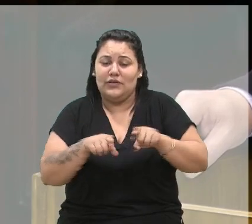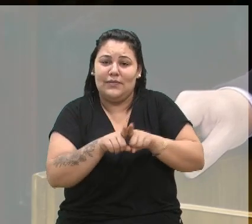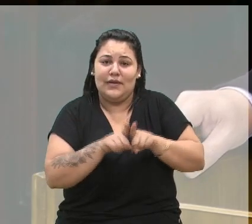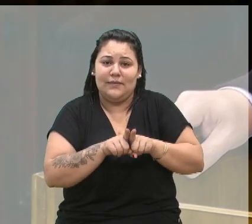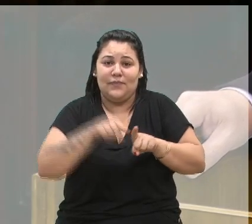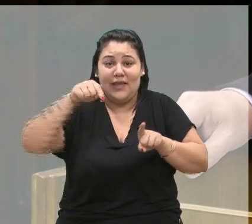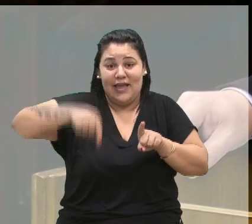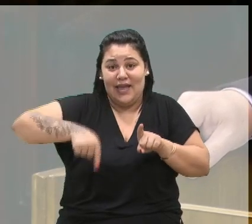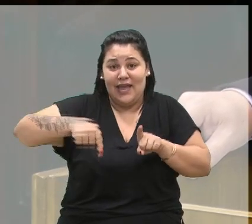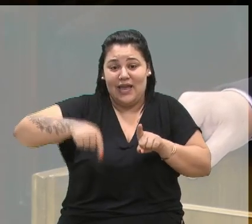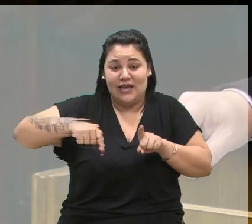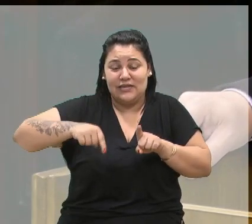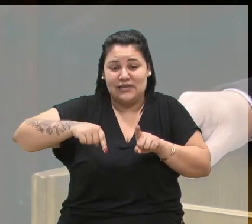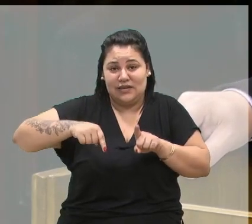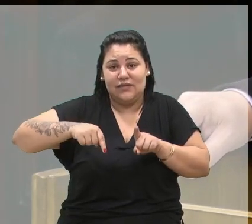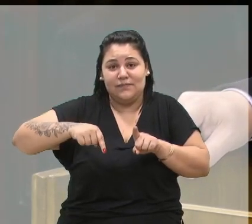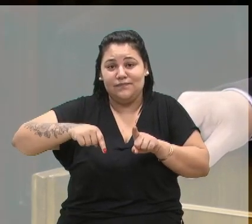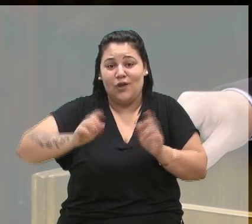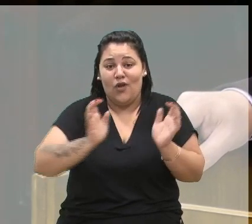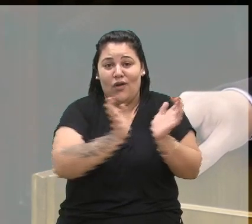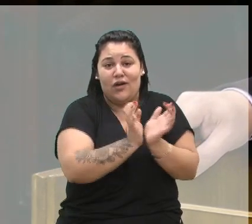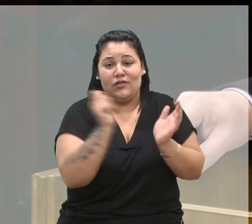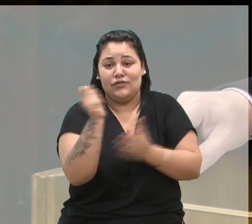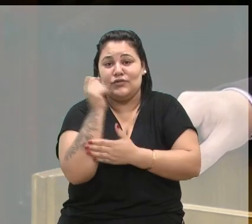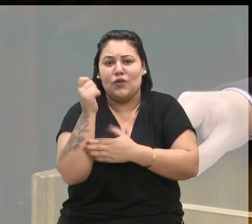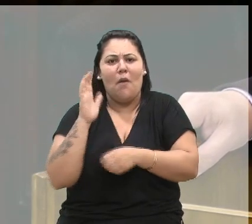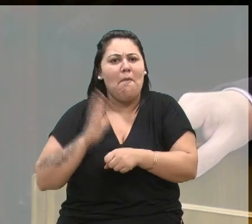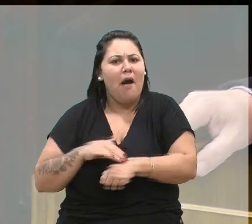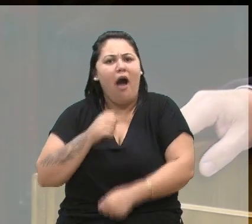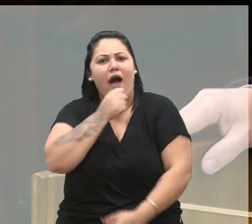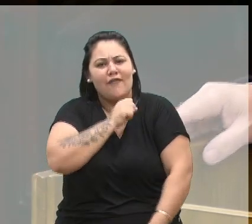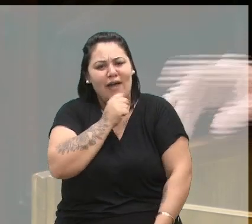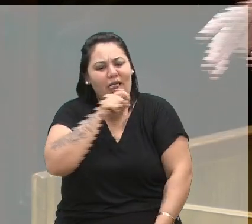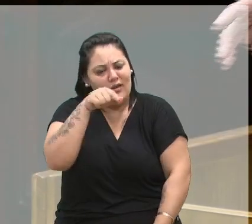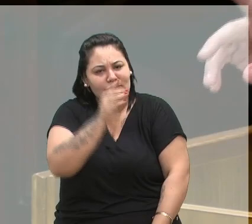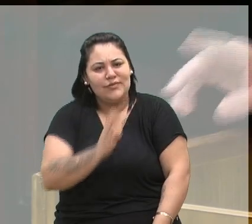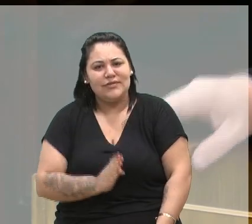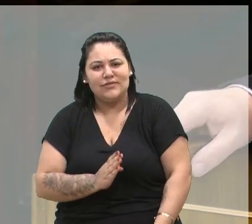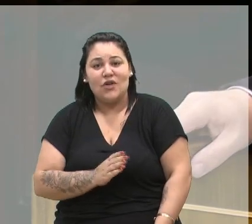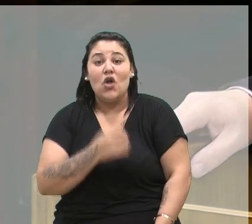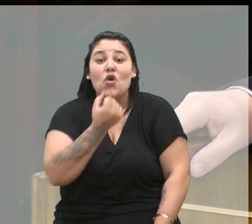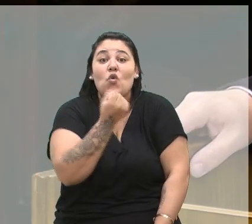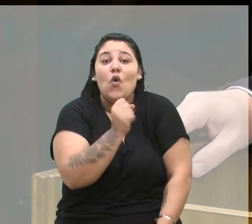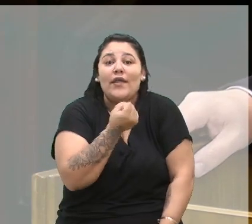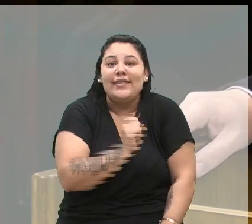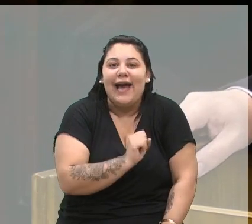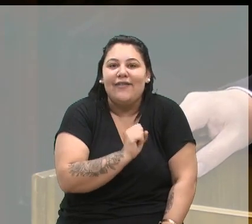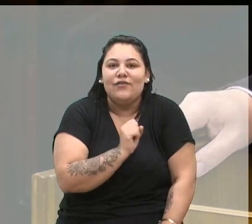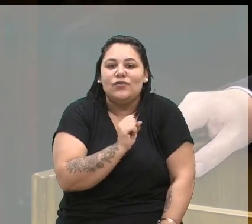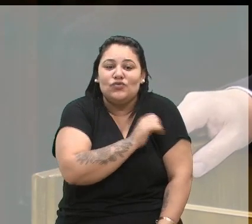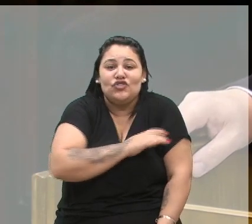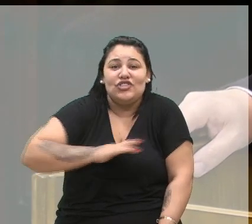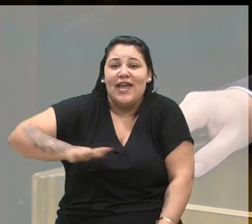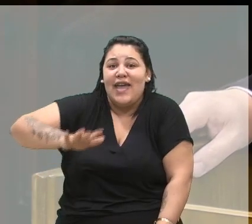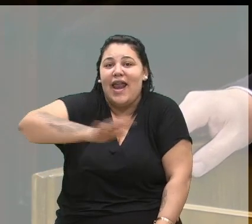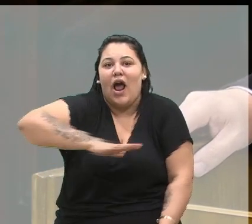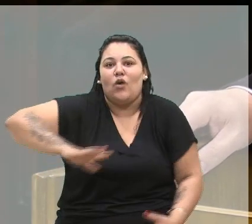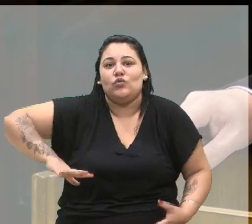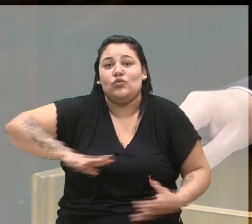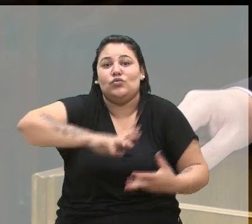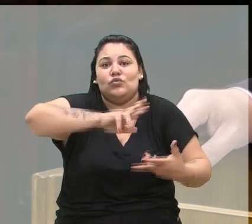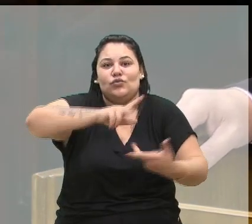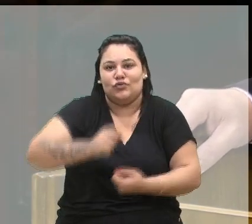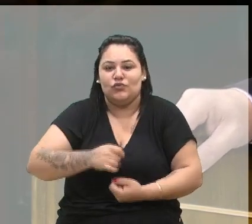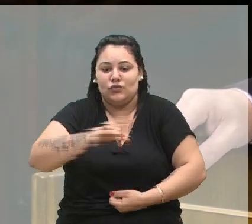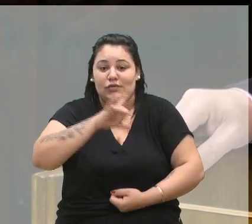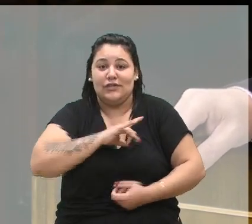estes, o Supremo Conselho do Rio Grande do Sul é o mais antigo no Brasil e o 8º no mundo, o que muito orgulha